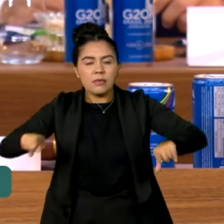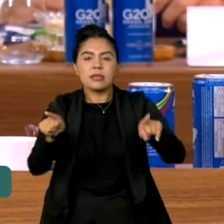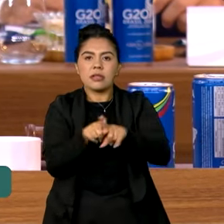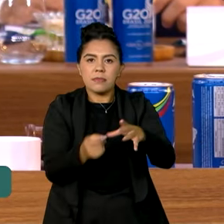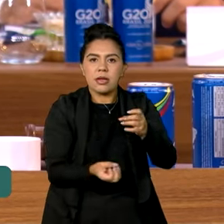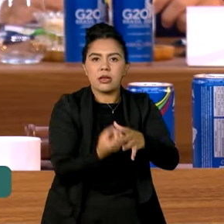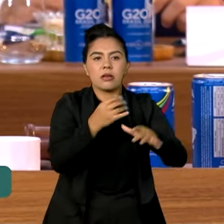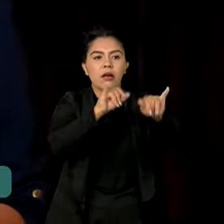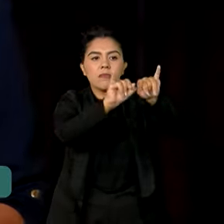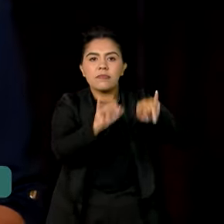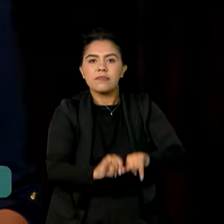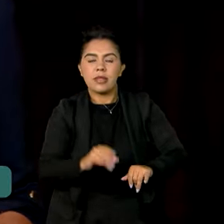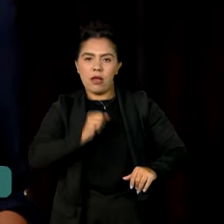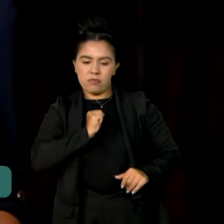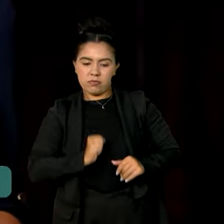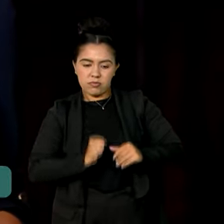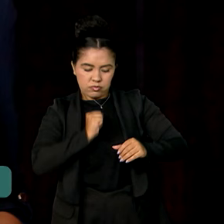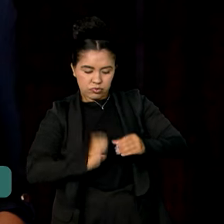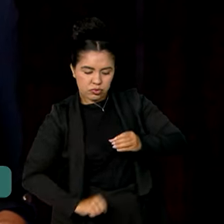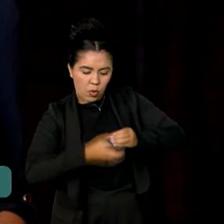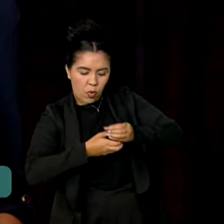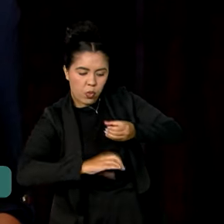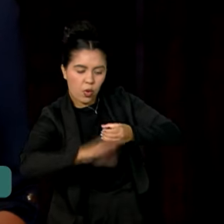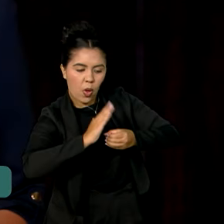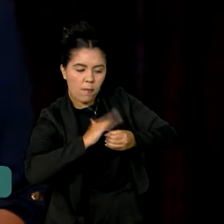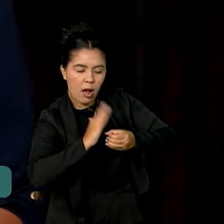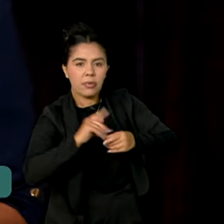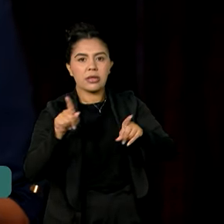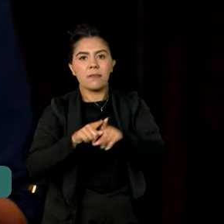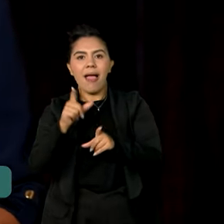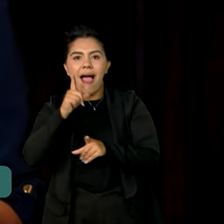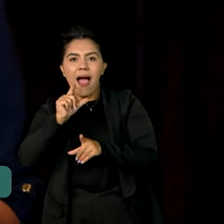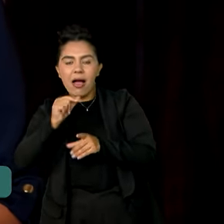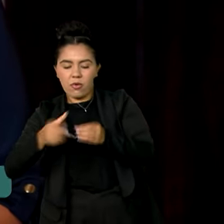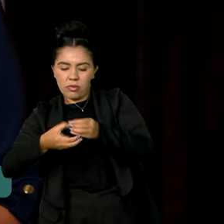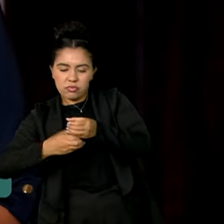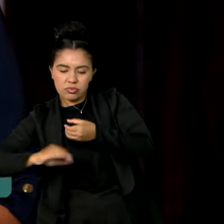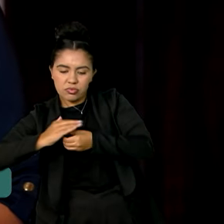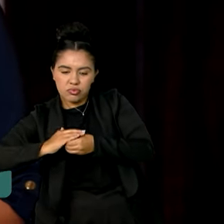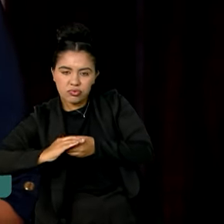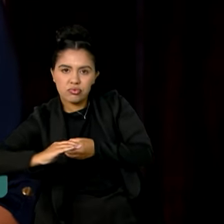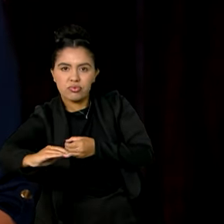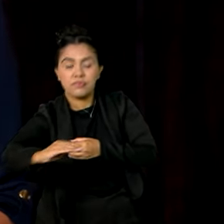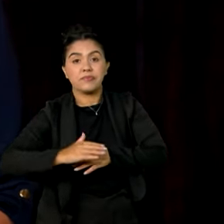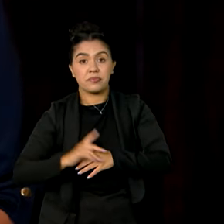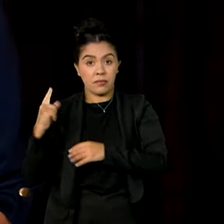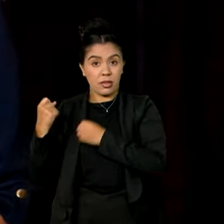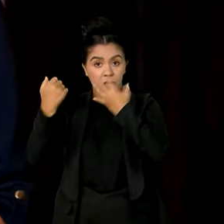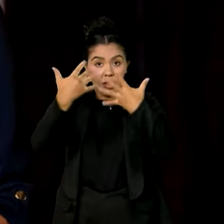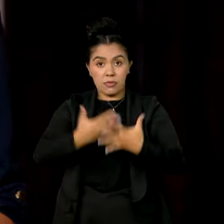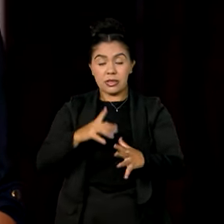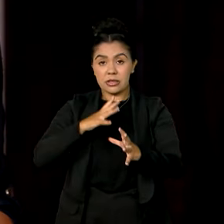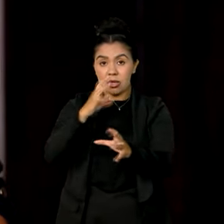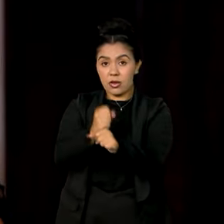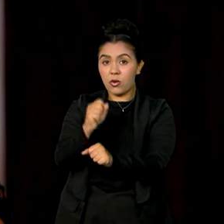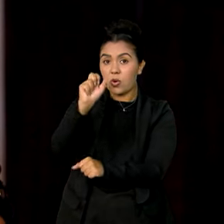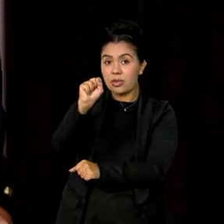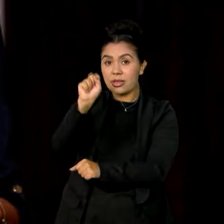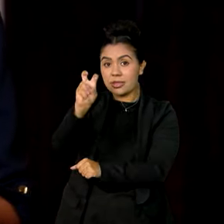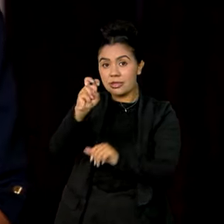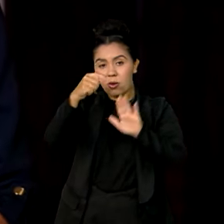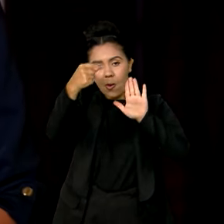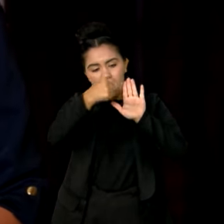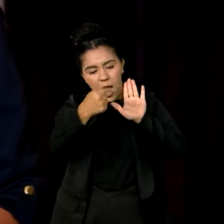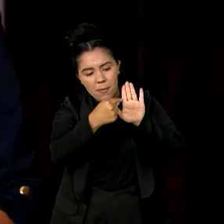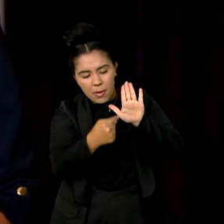de água e saneamento. A declaração final da cúpula englobou 85 pontos, incluindo uma recomendação inédita,